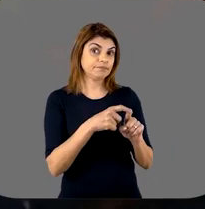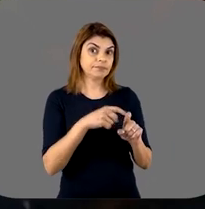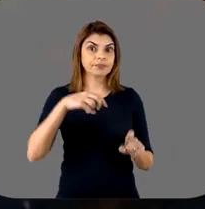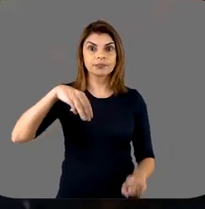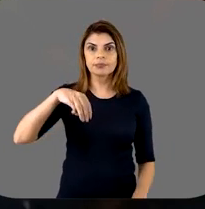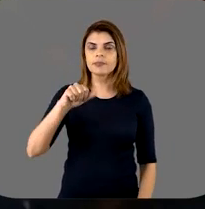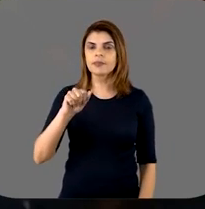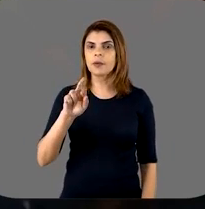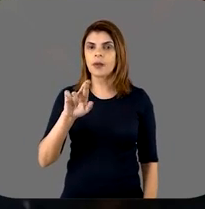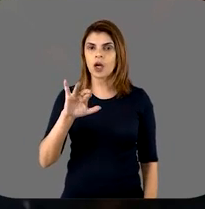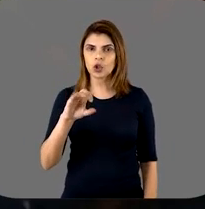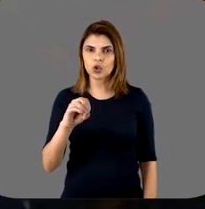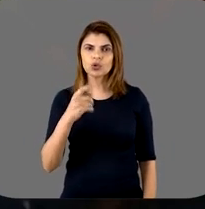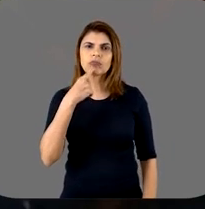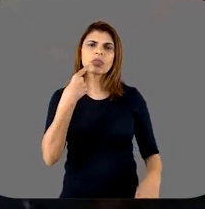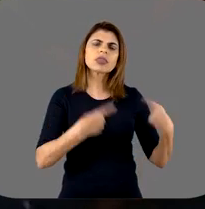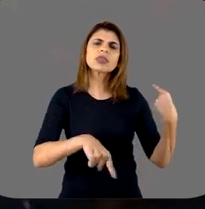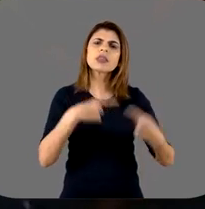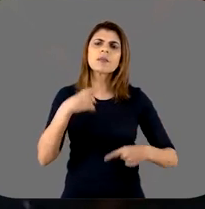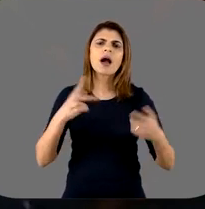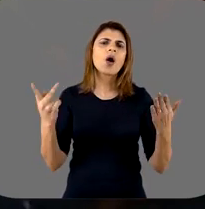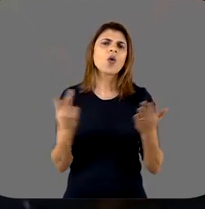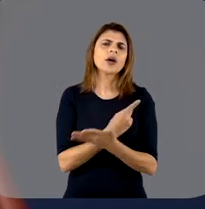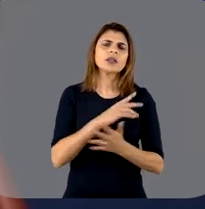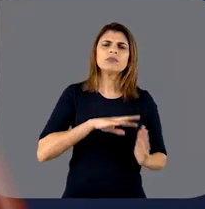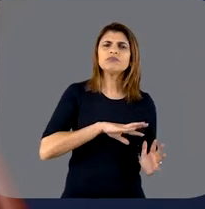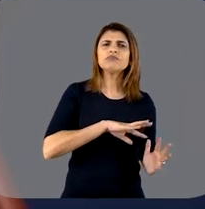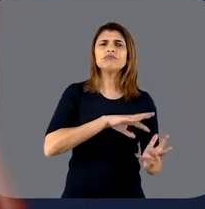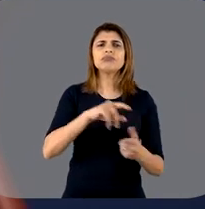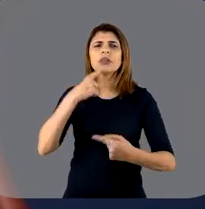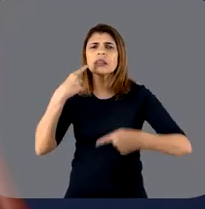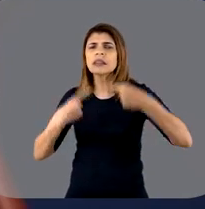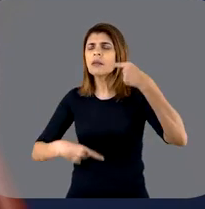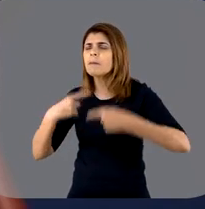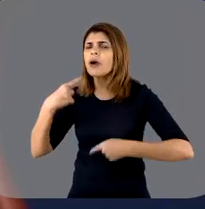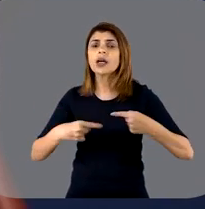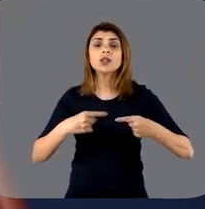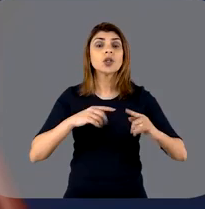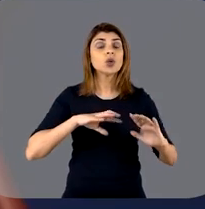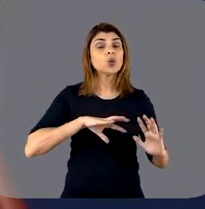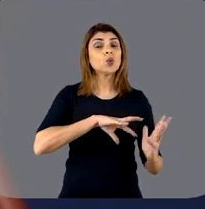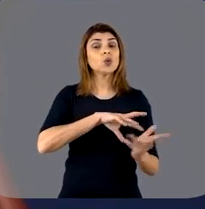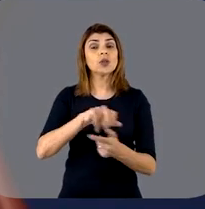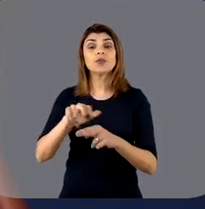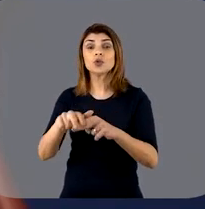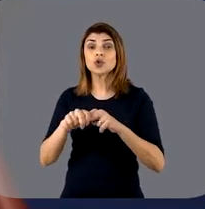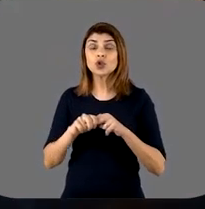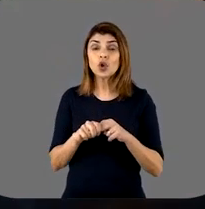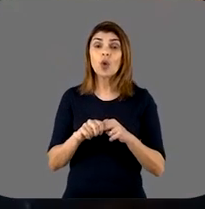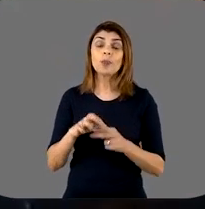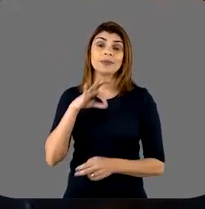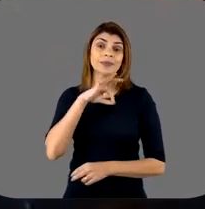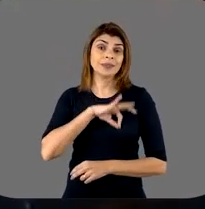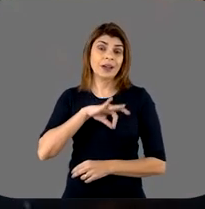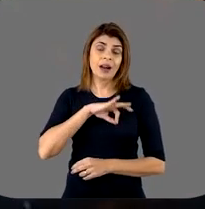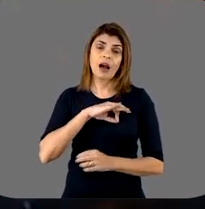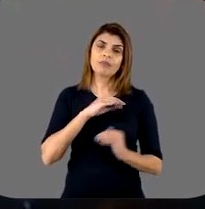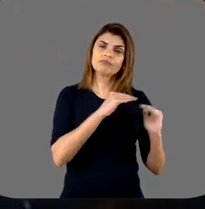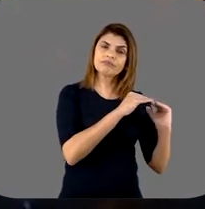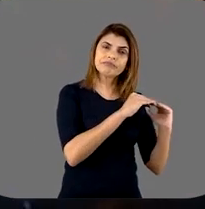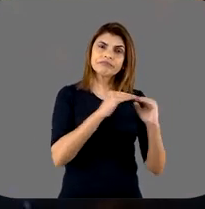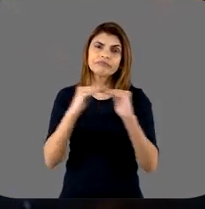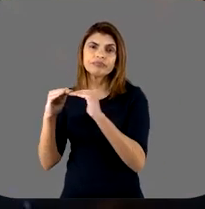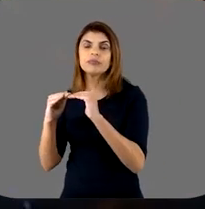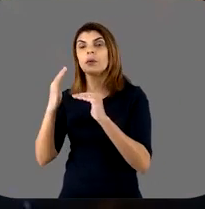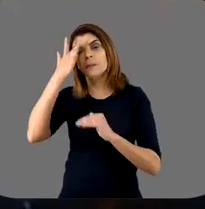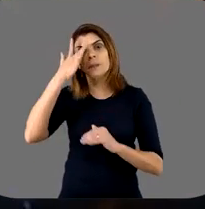Maurício, para falar para a gente desse debate que acontece no mundo, né? Um debate universal sobre a renda, uma renda universal, uma